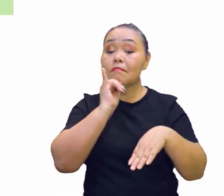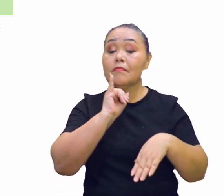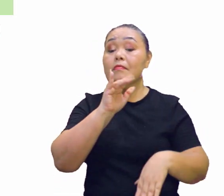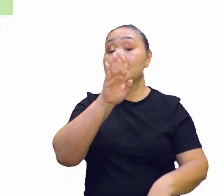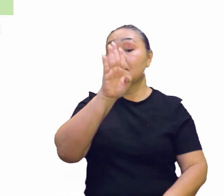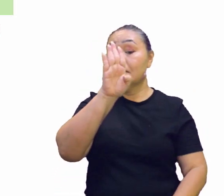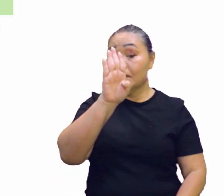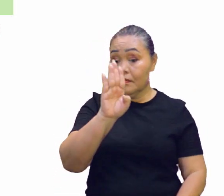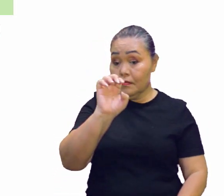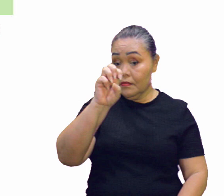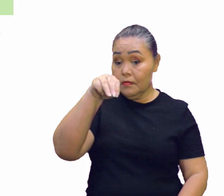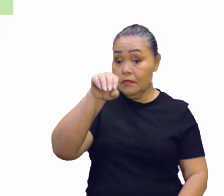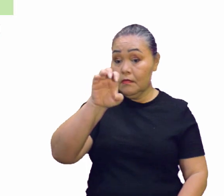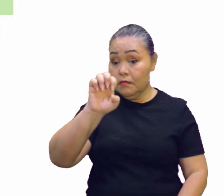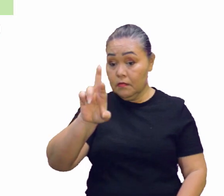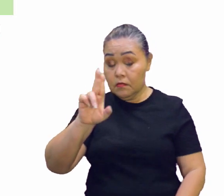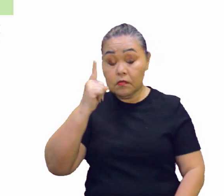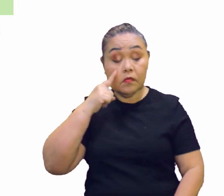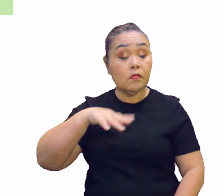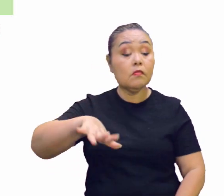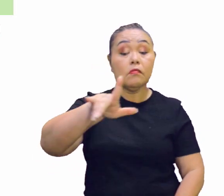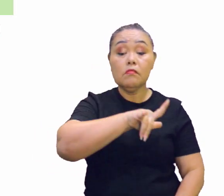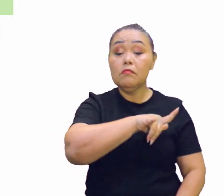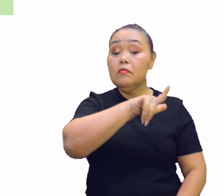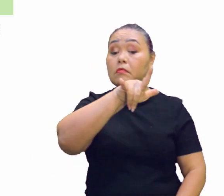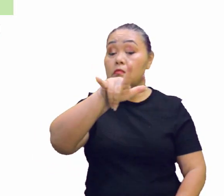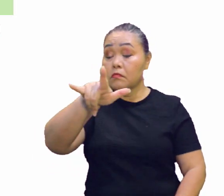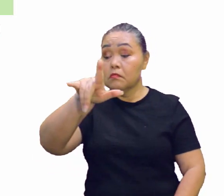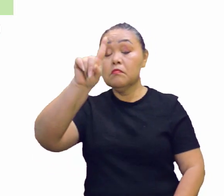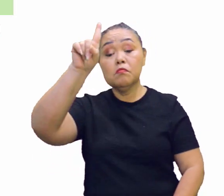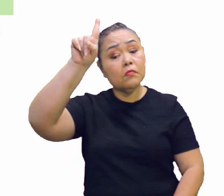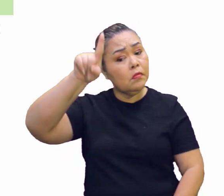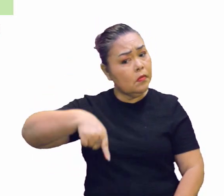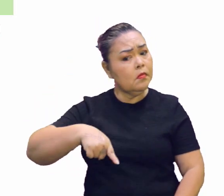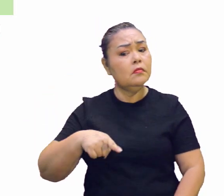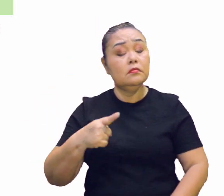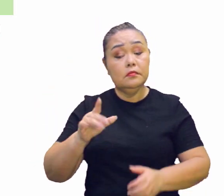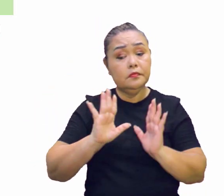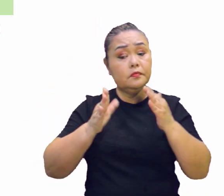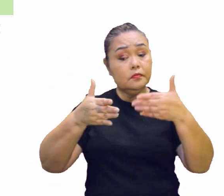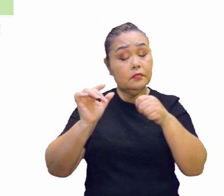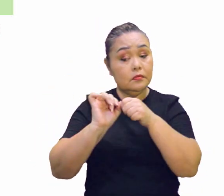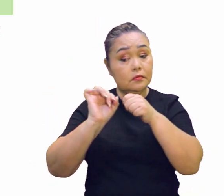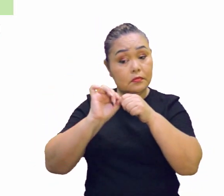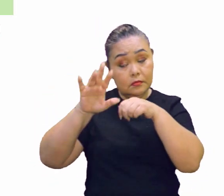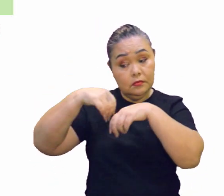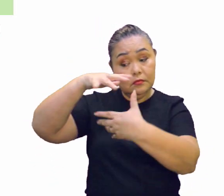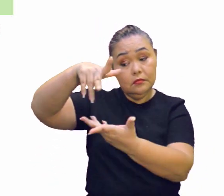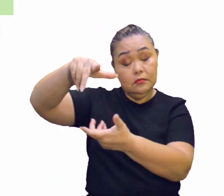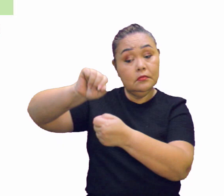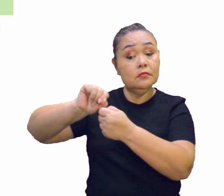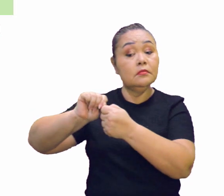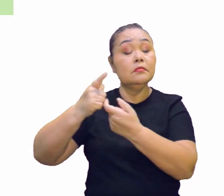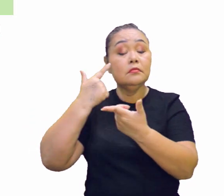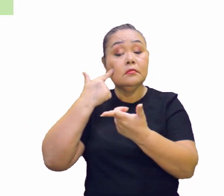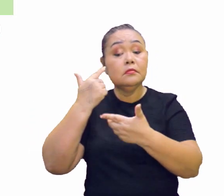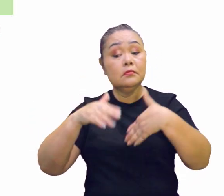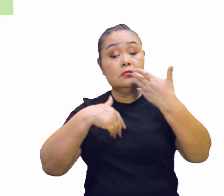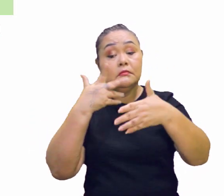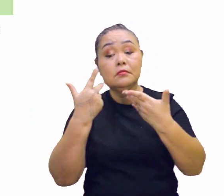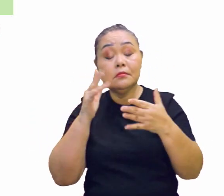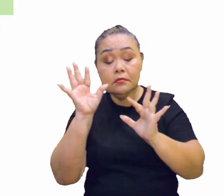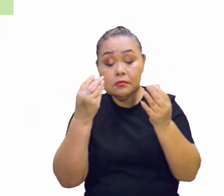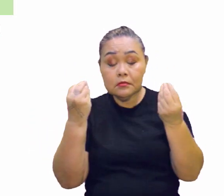Embraer, uma empresa no ramo de aviação que tem um destaque bastante considerável a nível mundial na produção